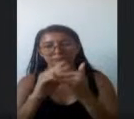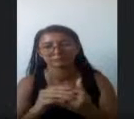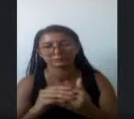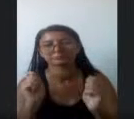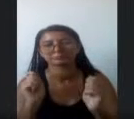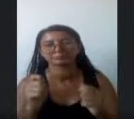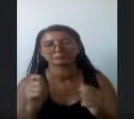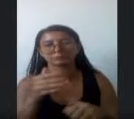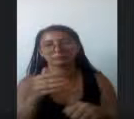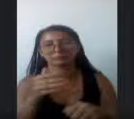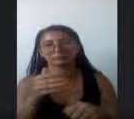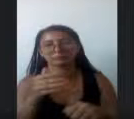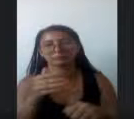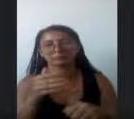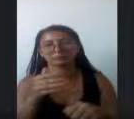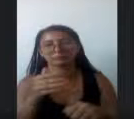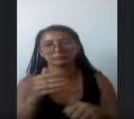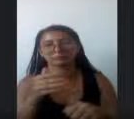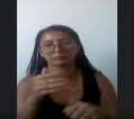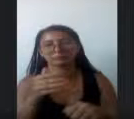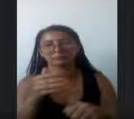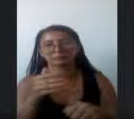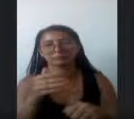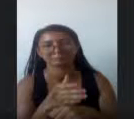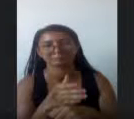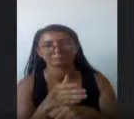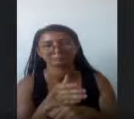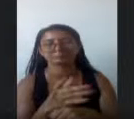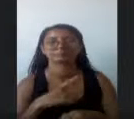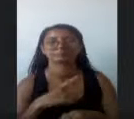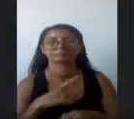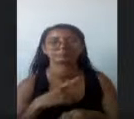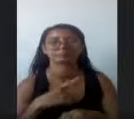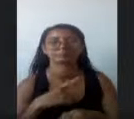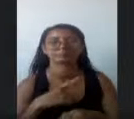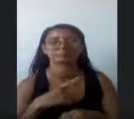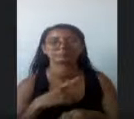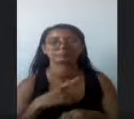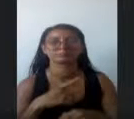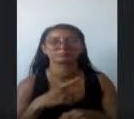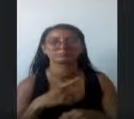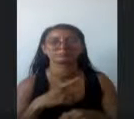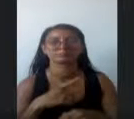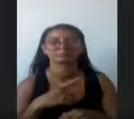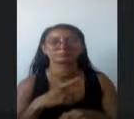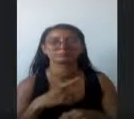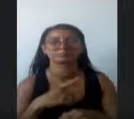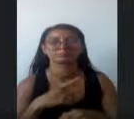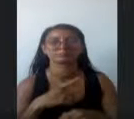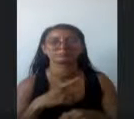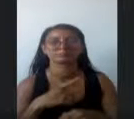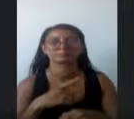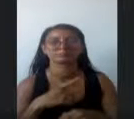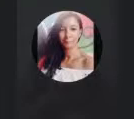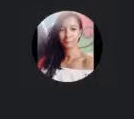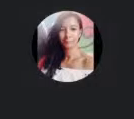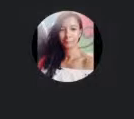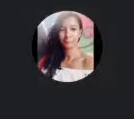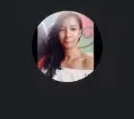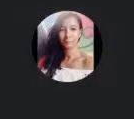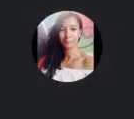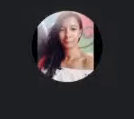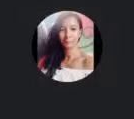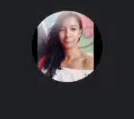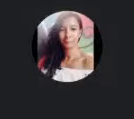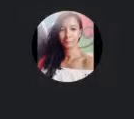né, reforçar que a agenda de enfrentamento à sífilis é uma agenda brasileira, é uma agenda de todos nós, e